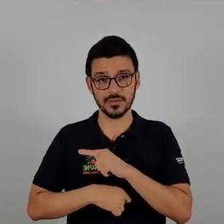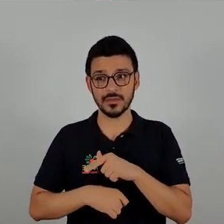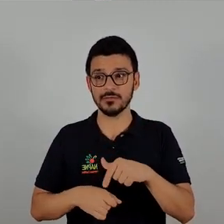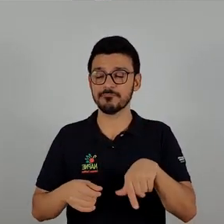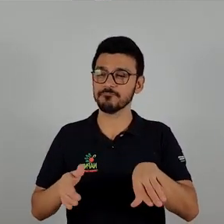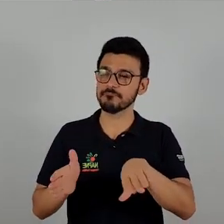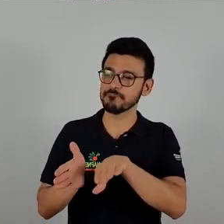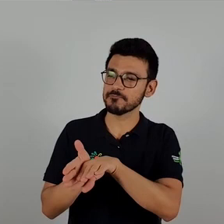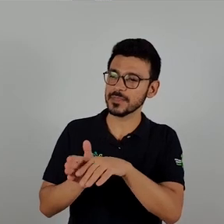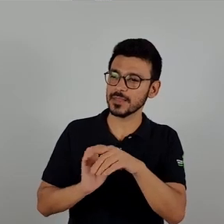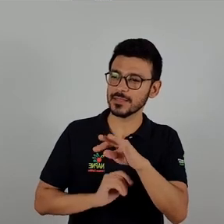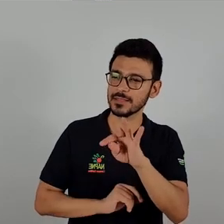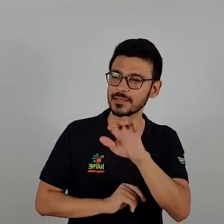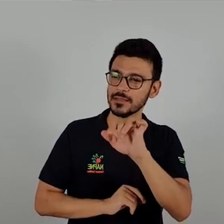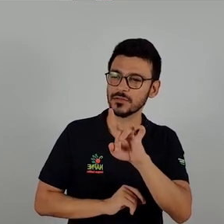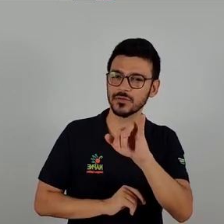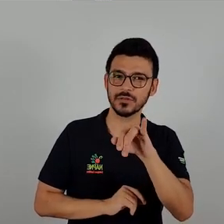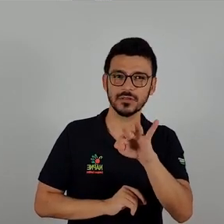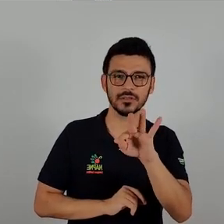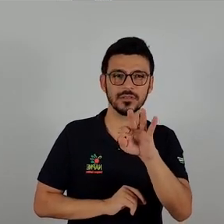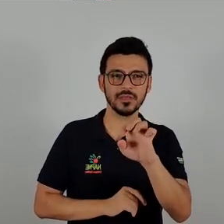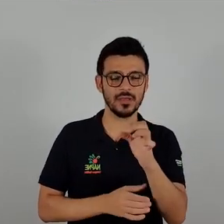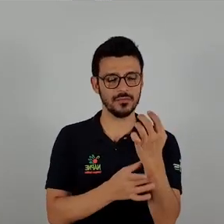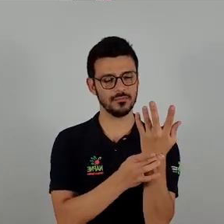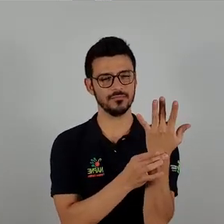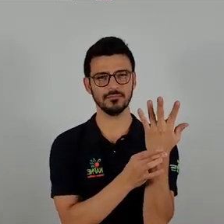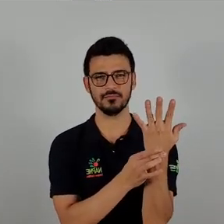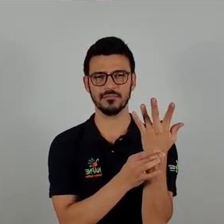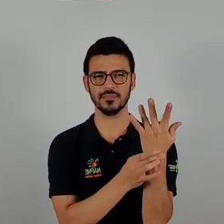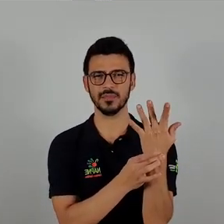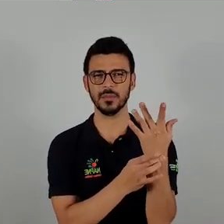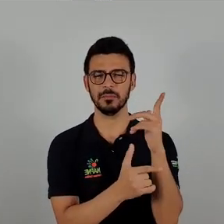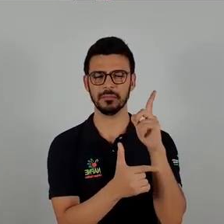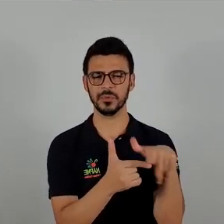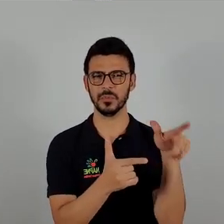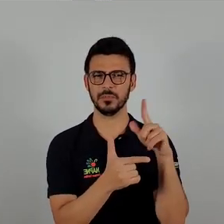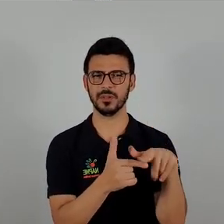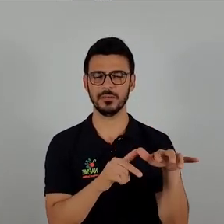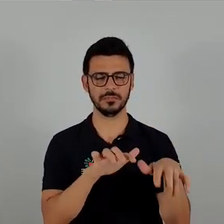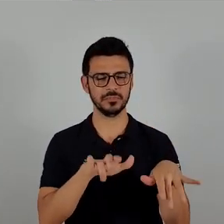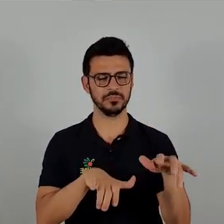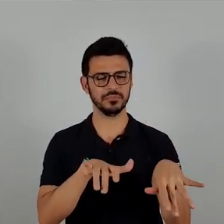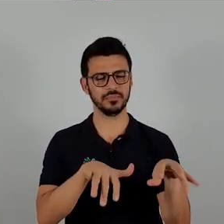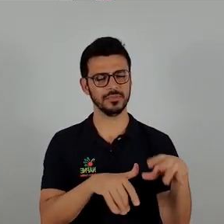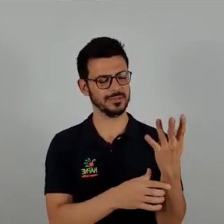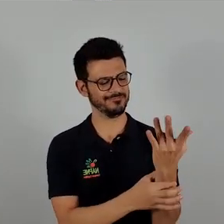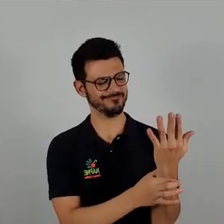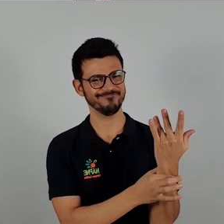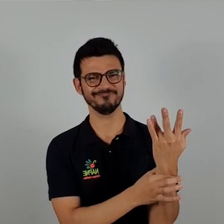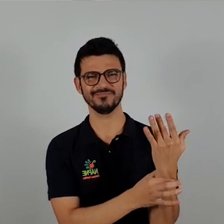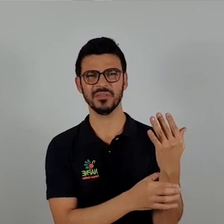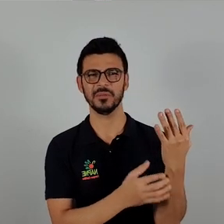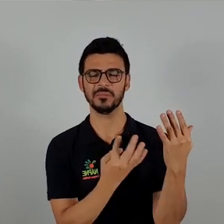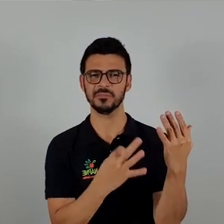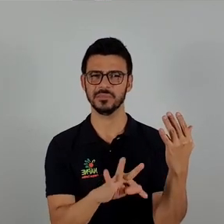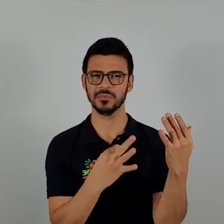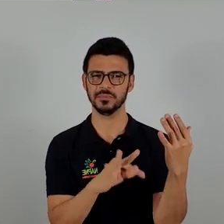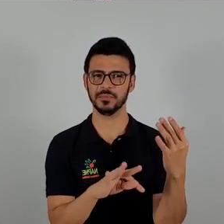raiva? Morro de raiva, não perdoo nem a minha mãe. Essas são as frases que a gente escuta muitas vezes.